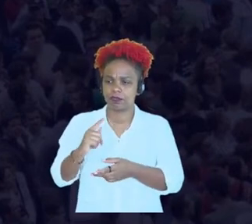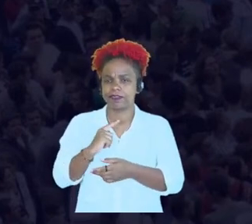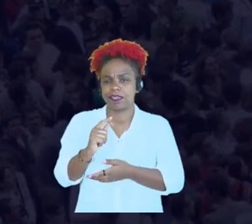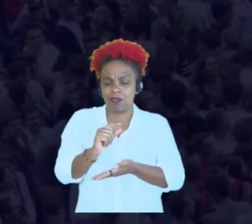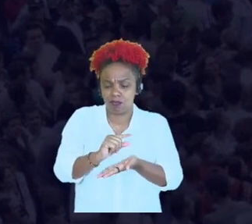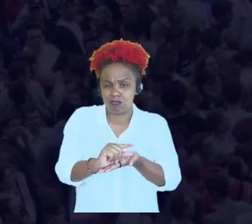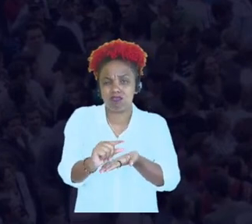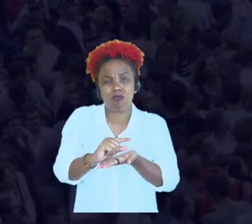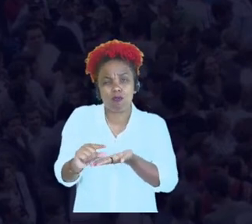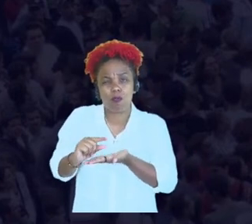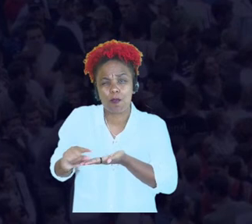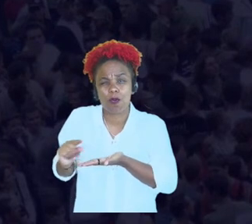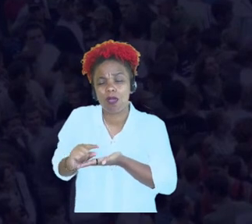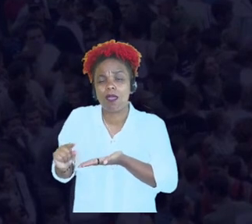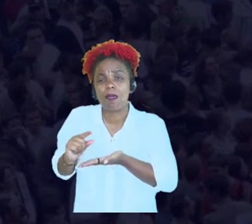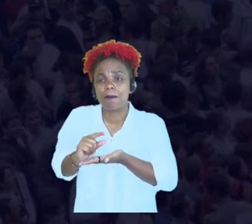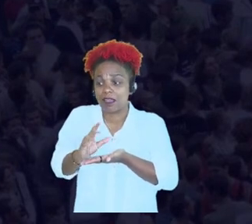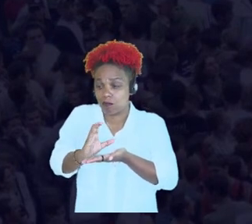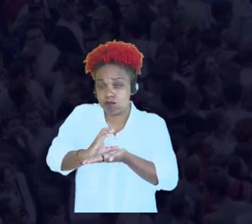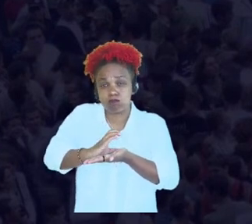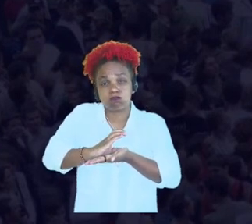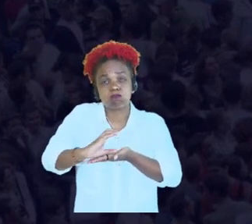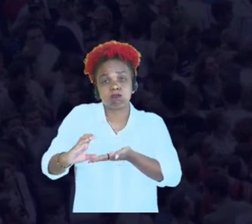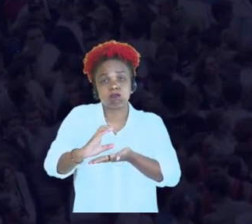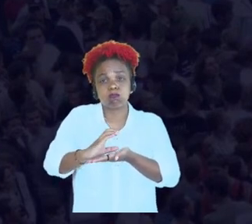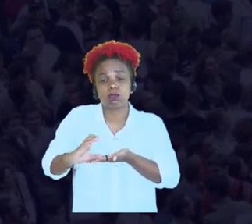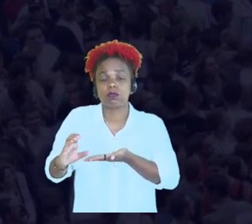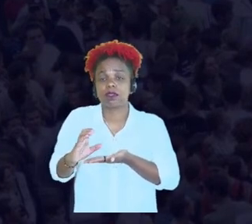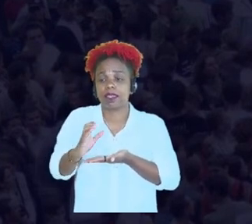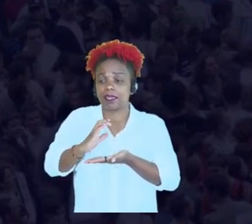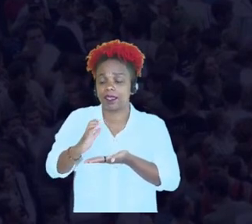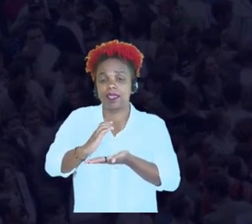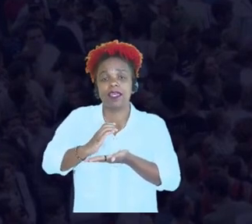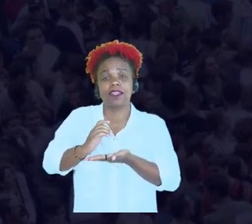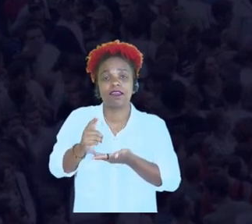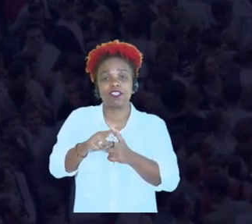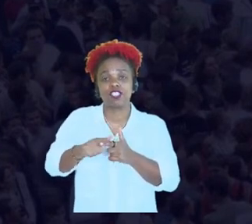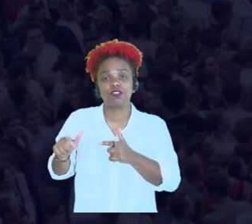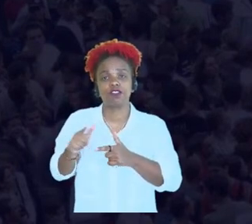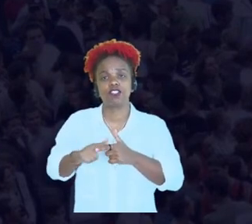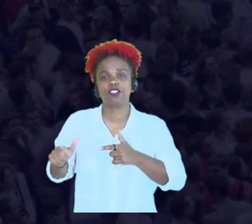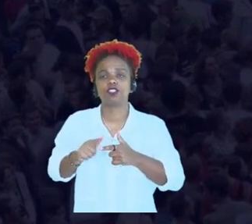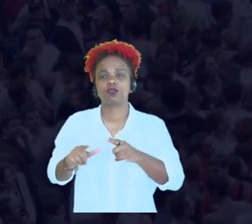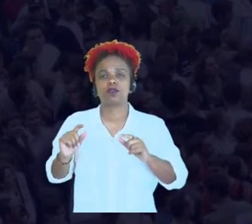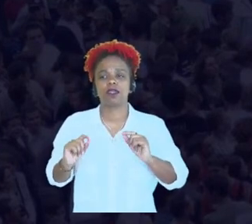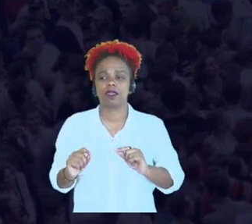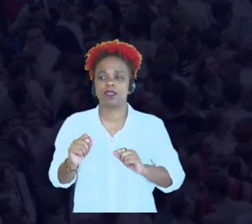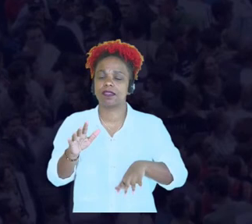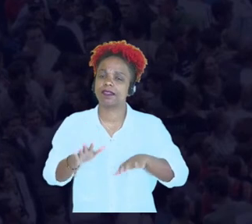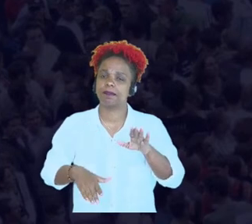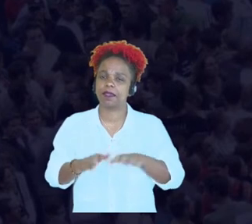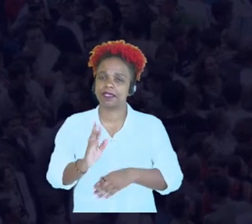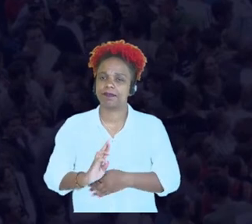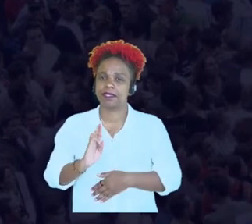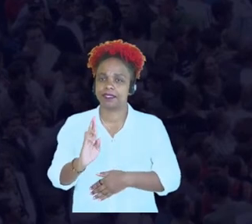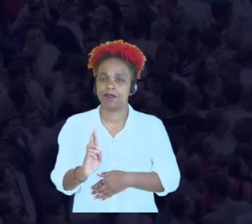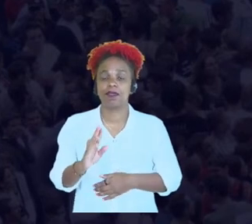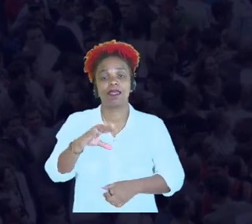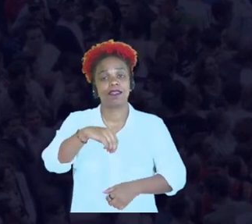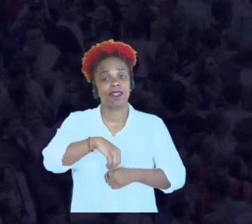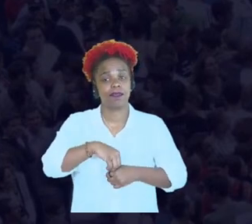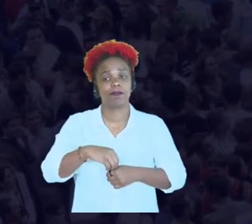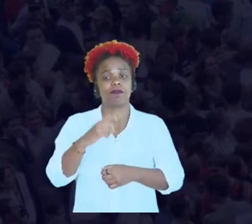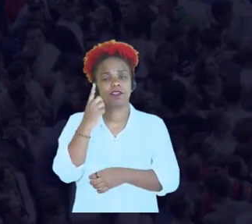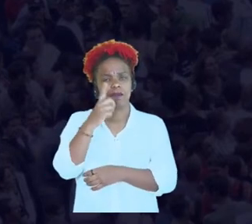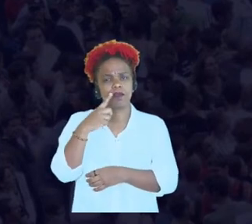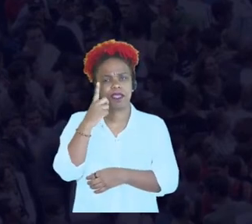claro, mas o grosso desse montante vai ser dividido de acordo com a sua representação na Câmara dos